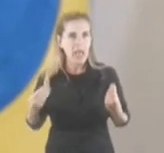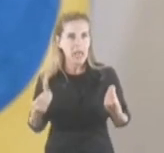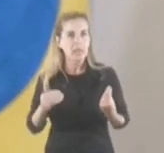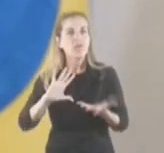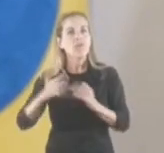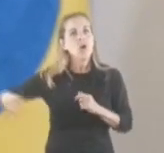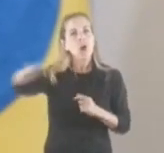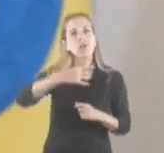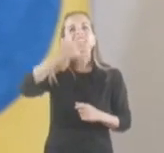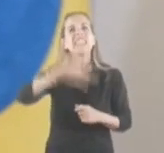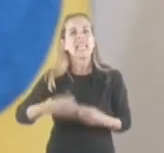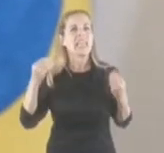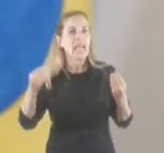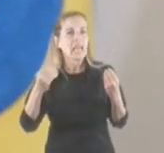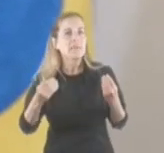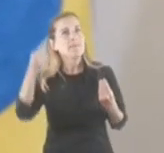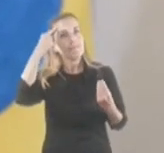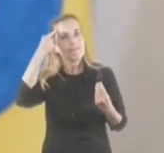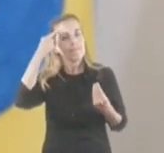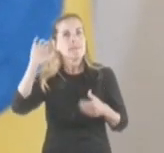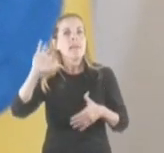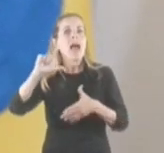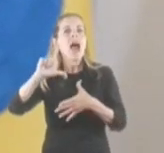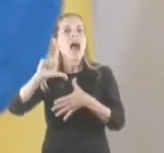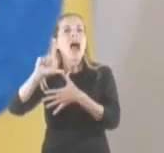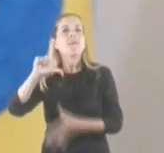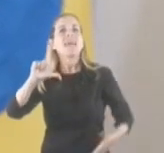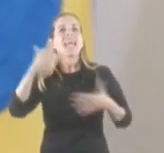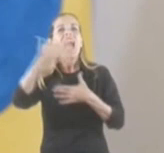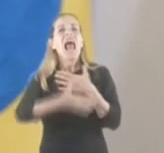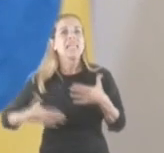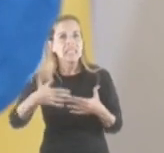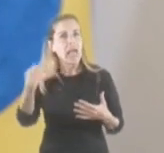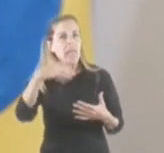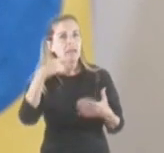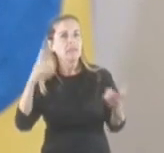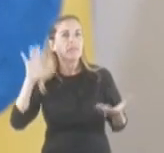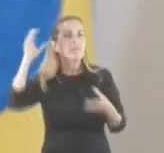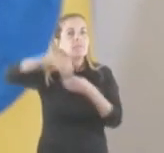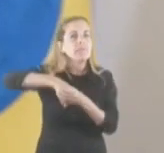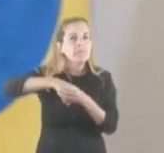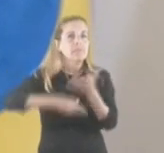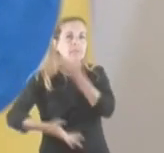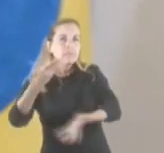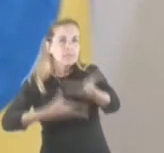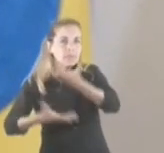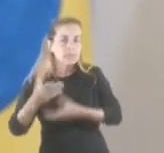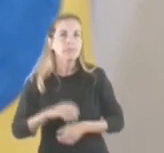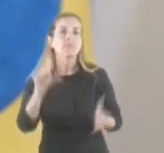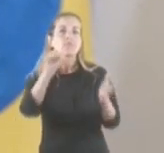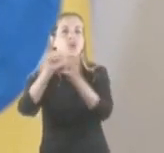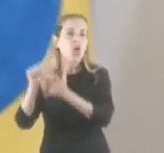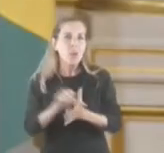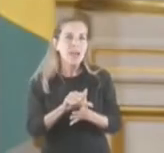de la necesidad de integrar a la América Latina. Uma visão que temos em conjunto com o presidente Lula é precisamente a necessidade